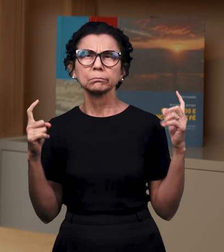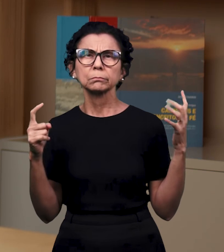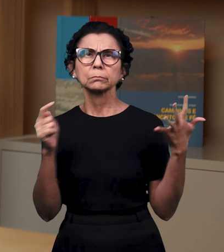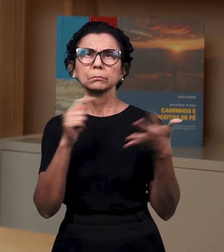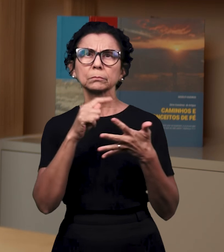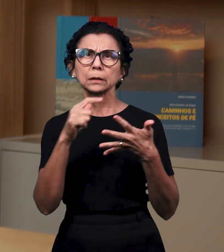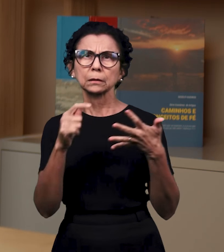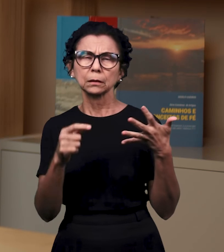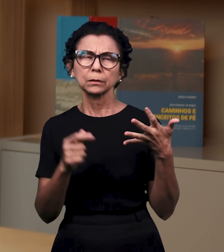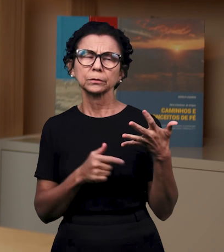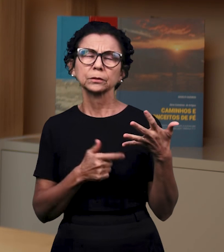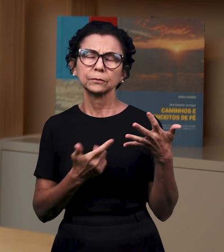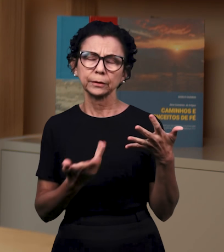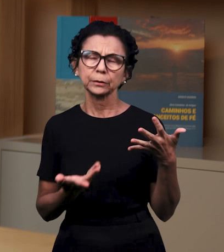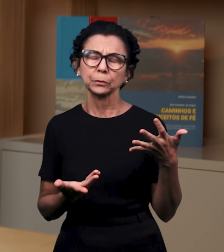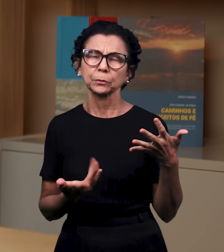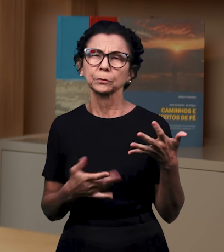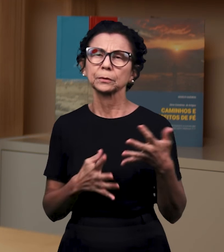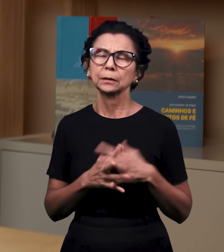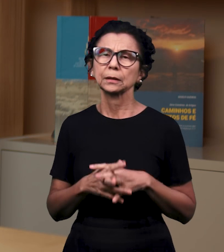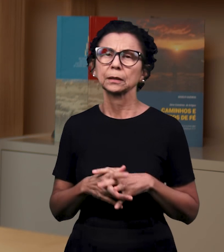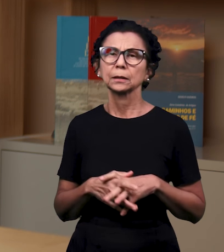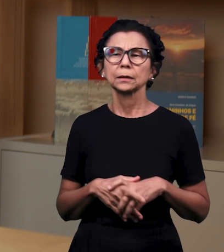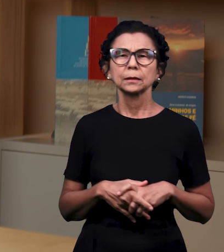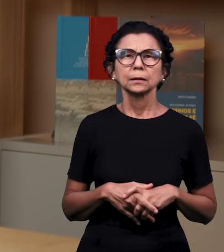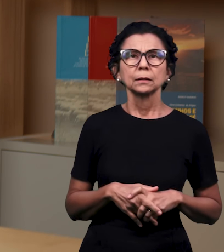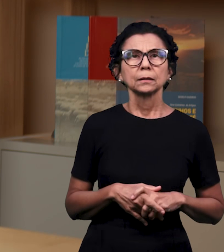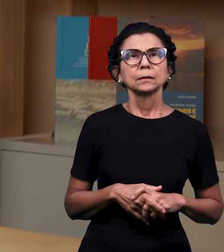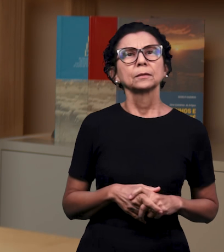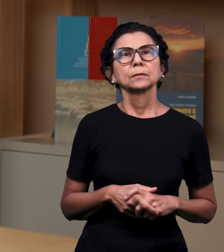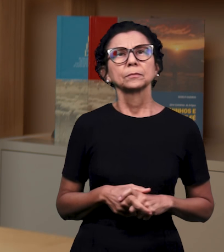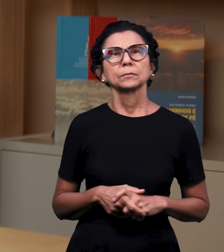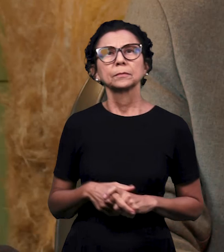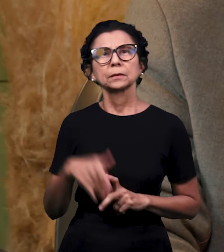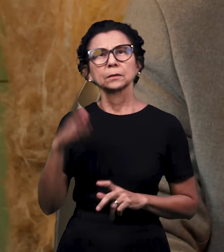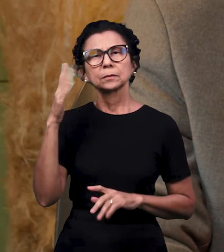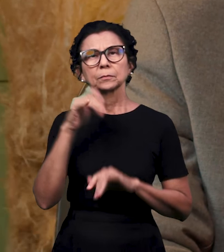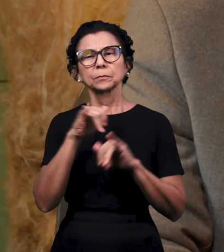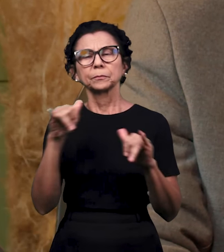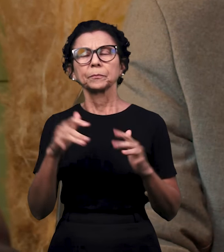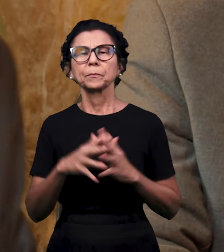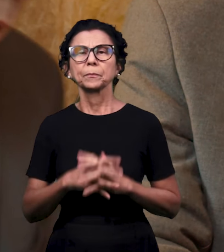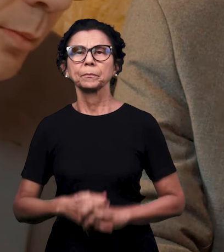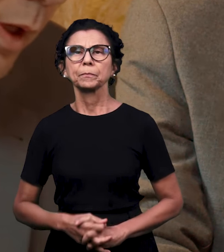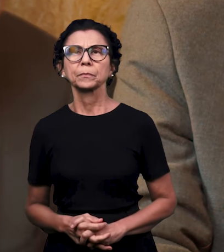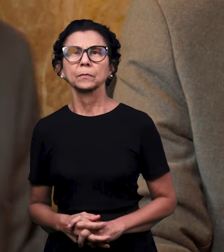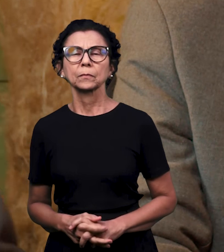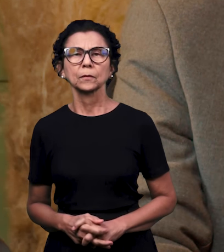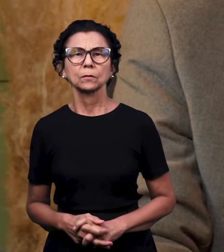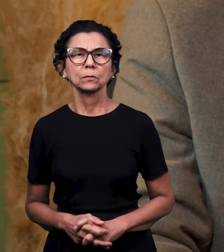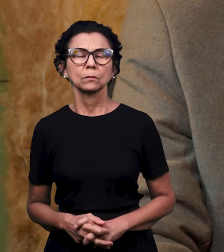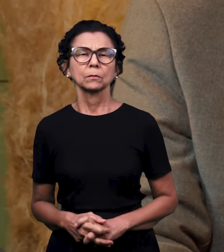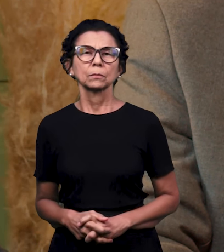trombetas elas emitiam para que o povo pudesse estar pronto, né? Queria ressaltar aqui